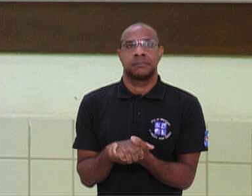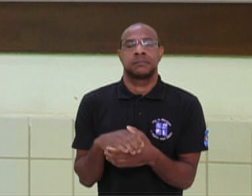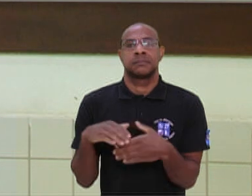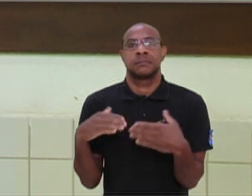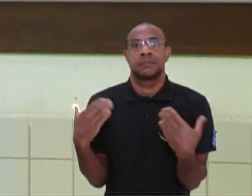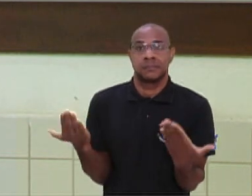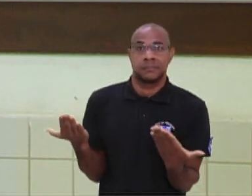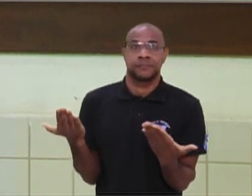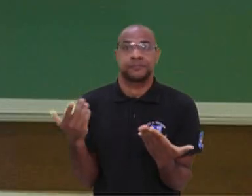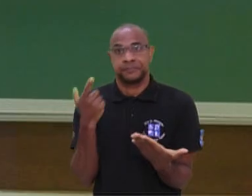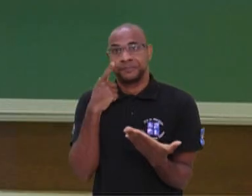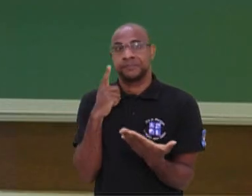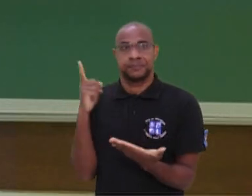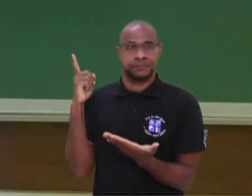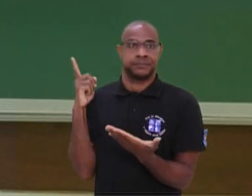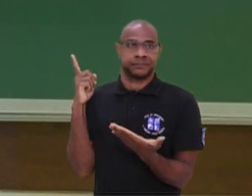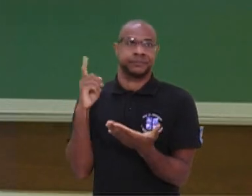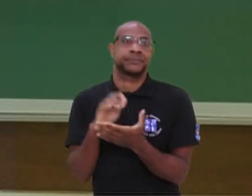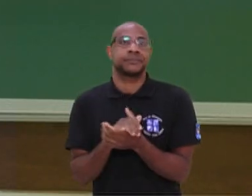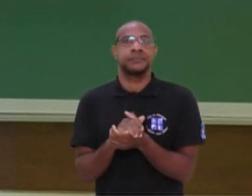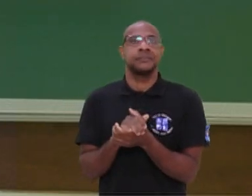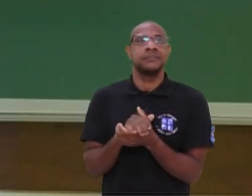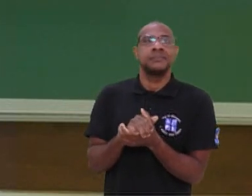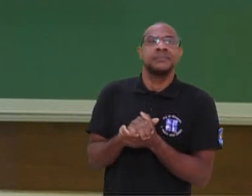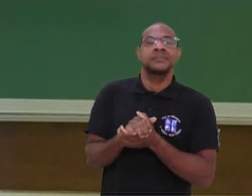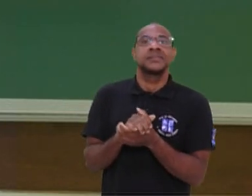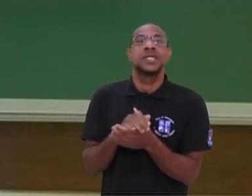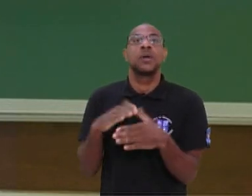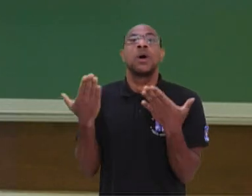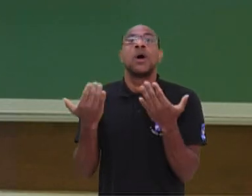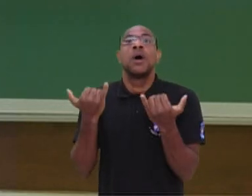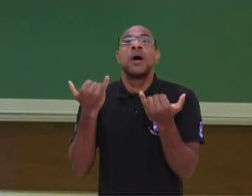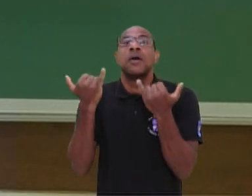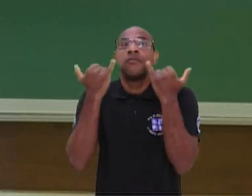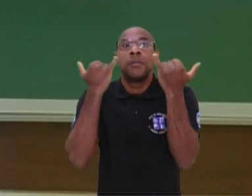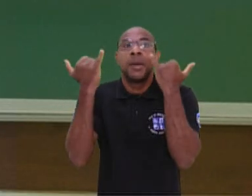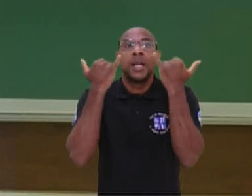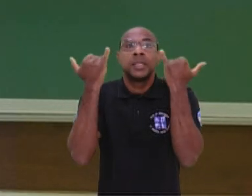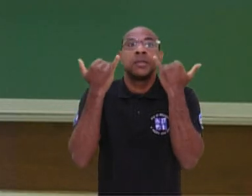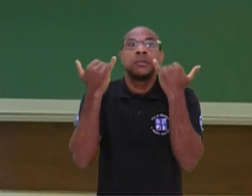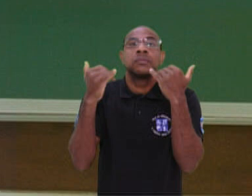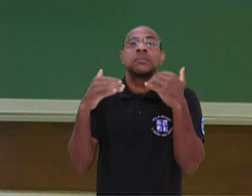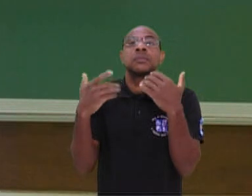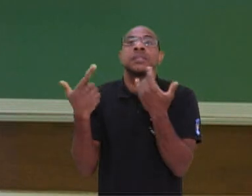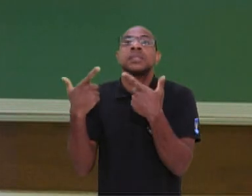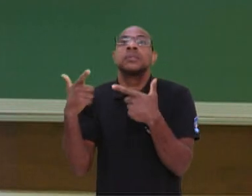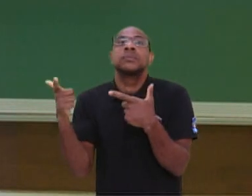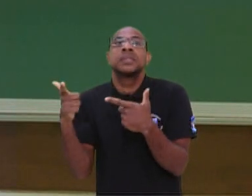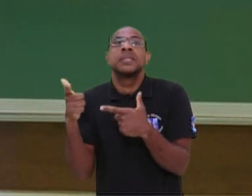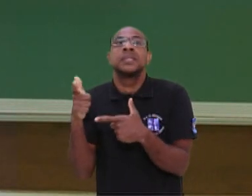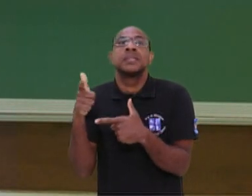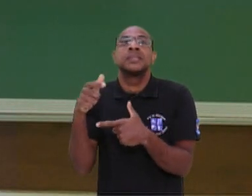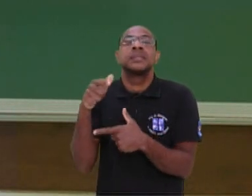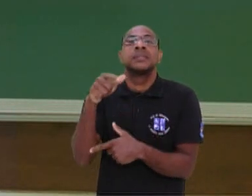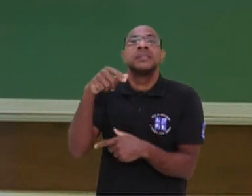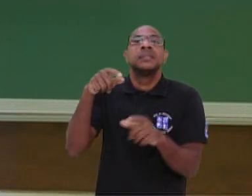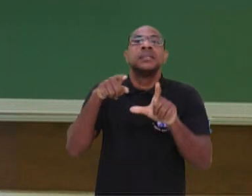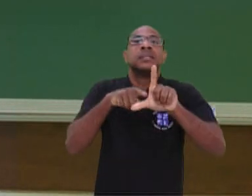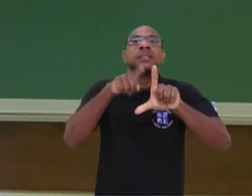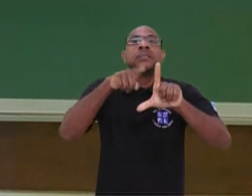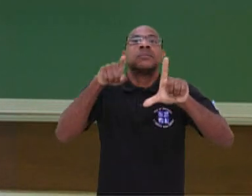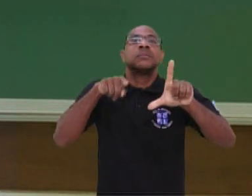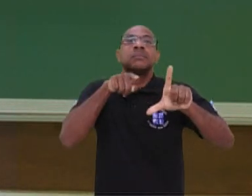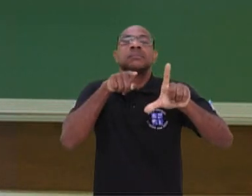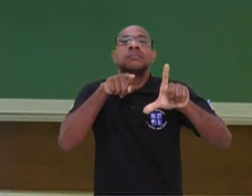Minha gente, vamos juntos aqui, ó. Atividade 5. Qual informação não está presente no infográfico? Eu posso deduzir, a gente chama